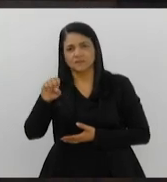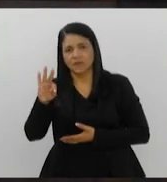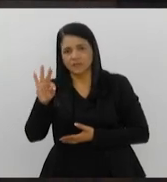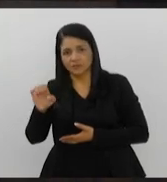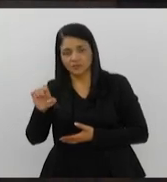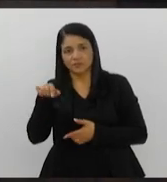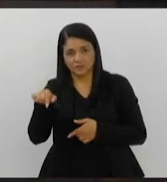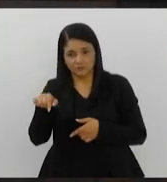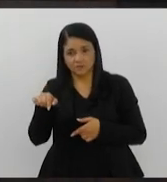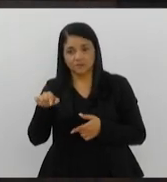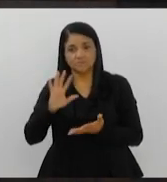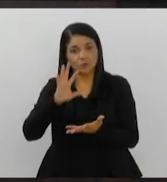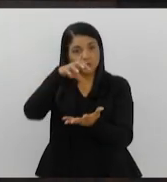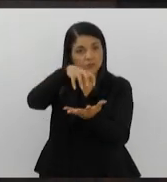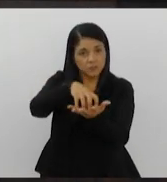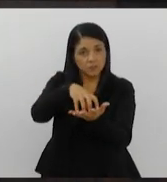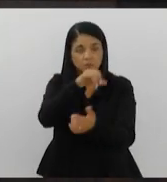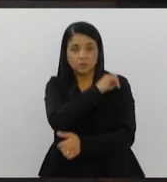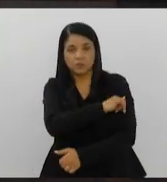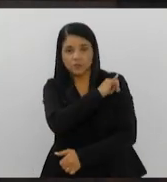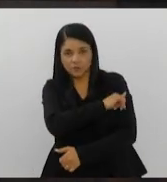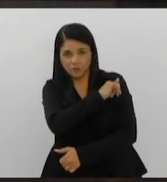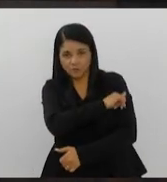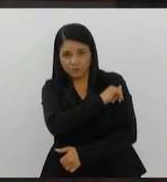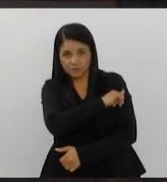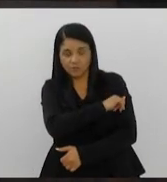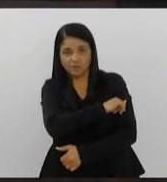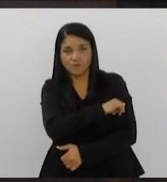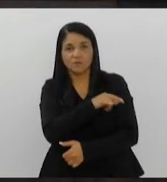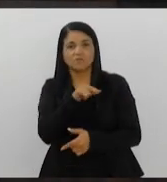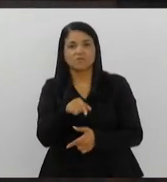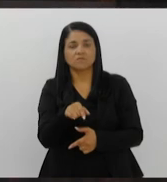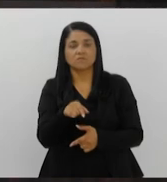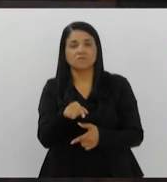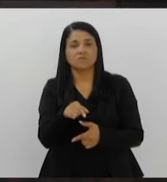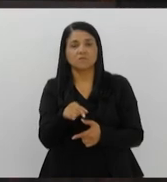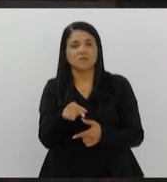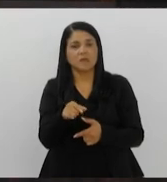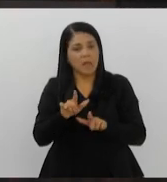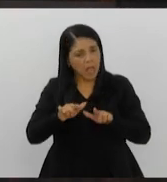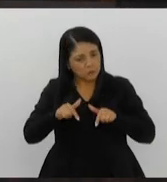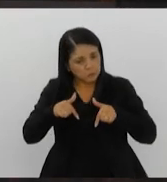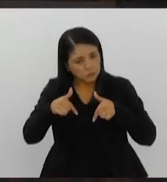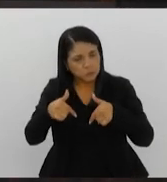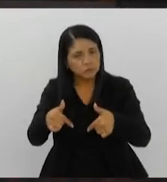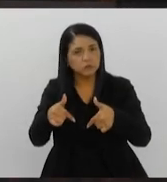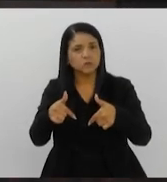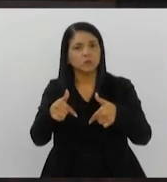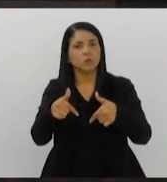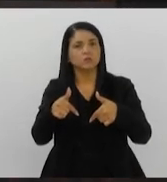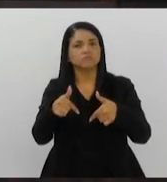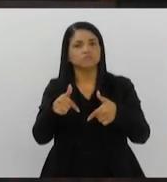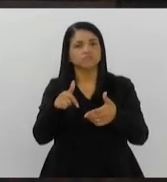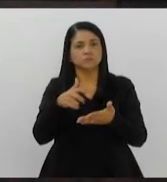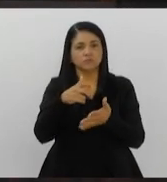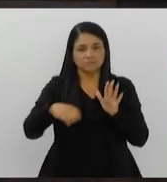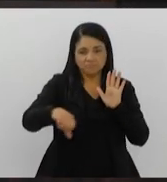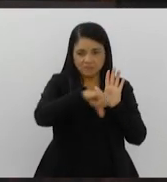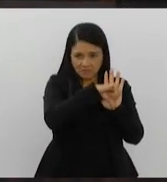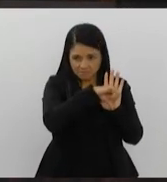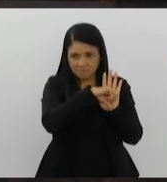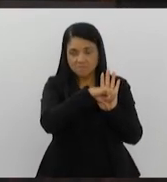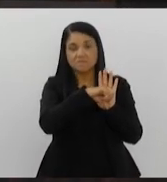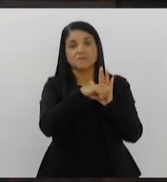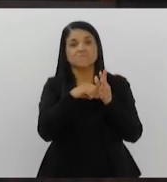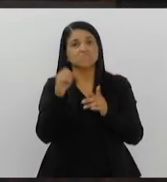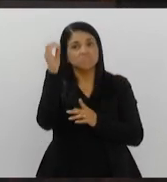no centro da cidade do Rio de Janeiro com expressiva atuação nas causas criminais de grande repercussão